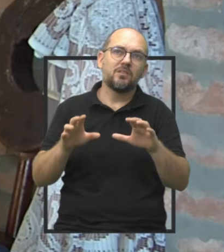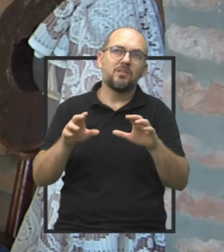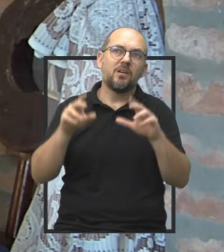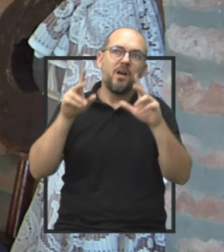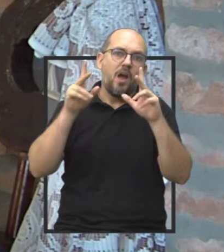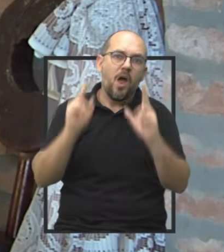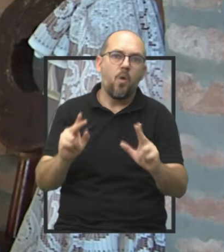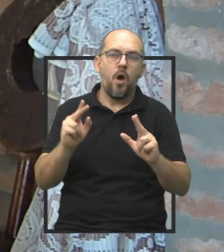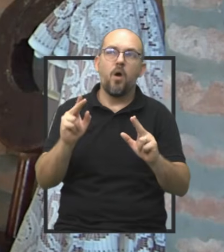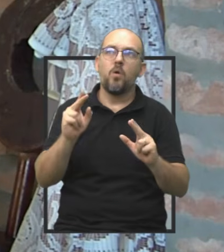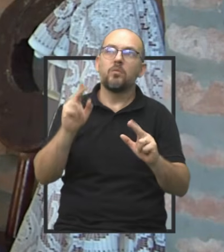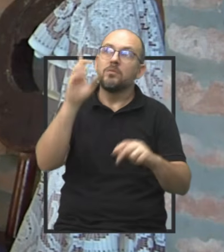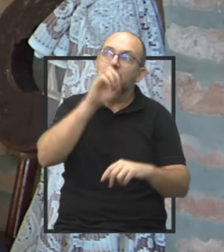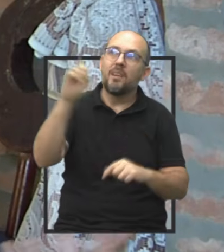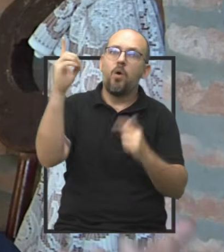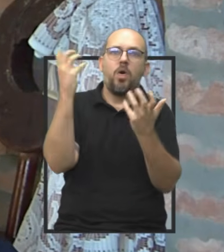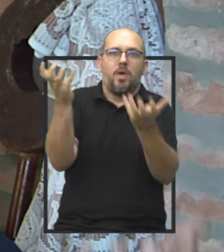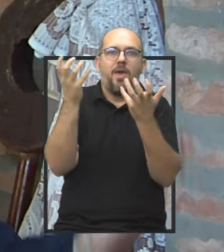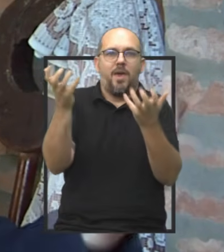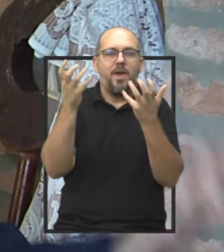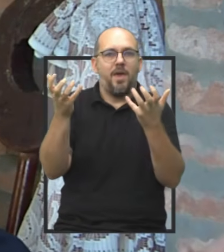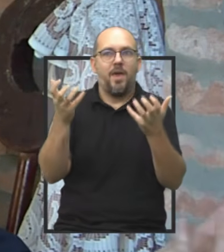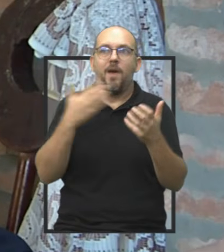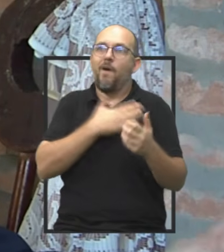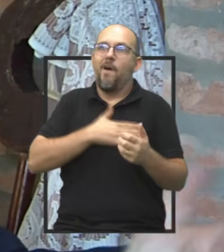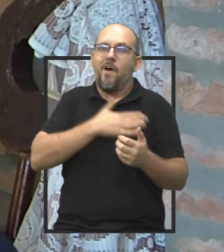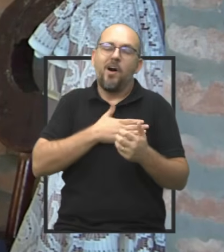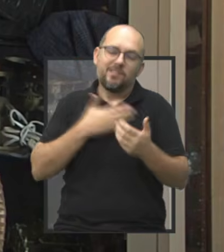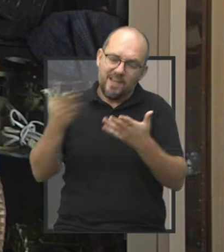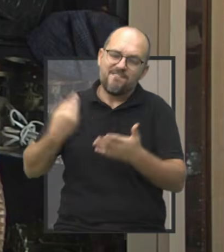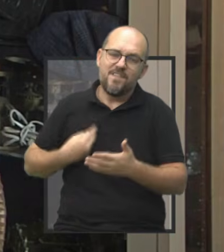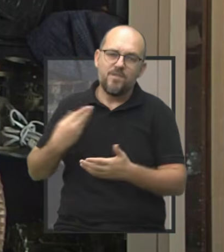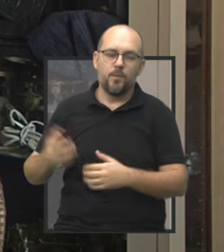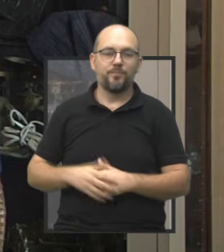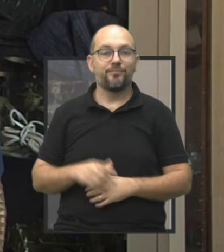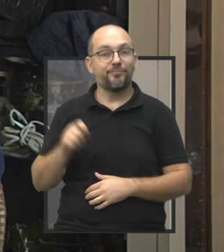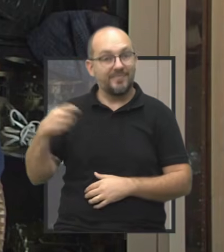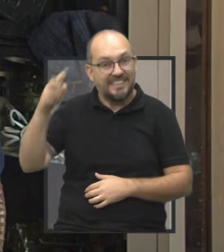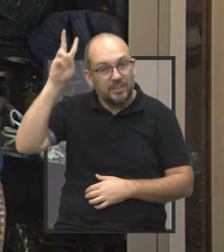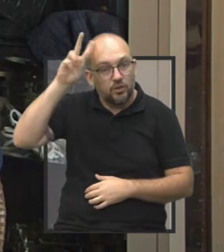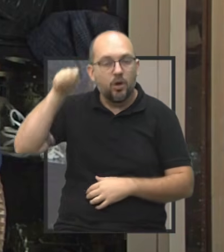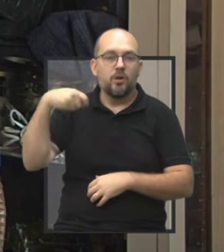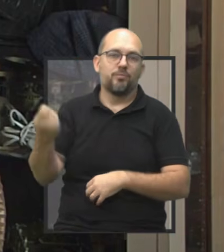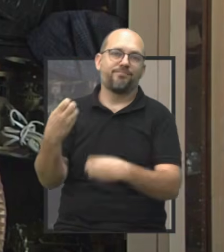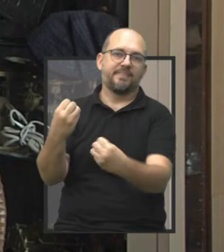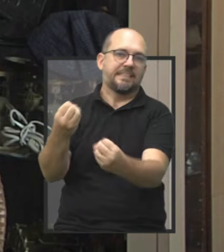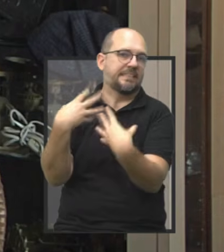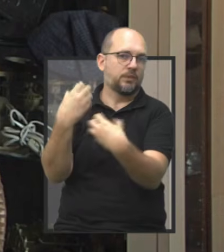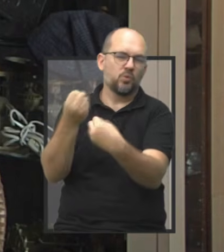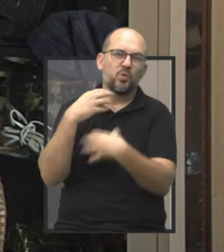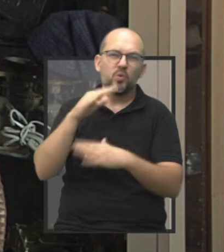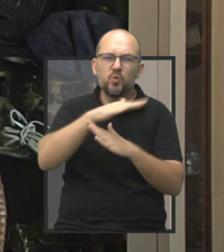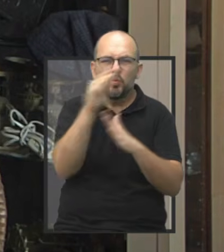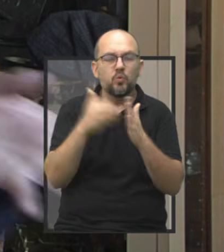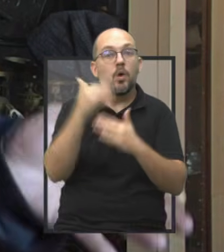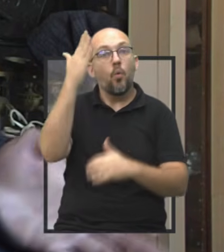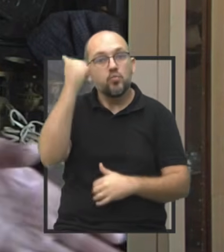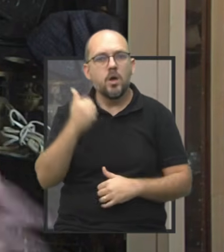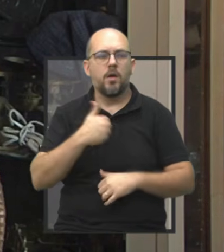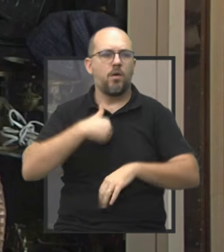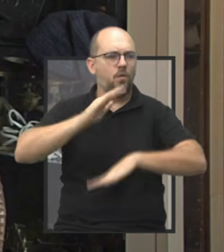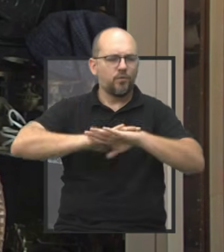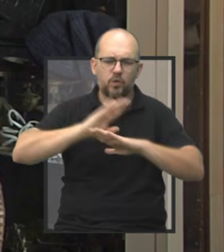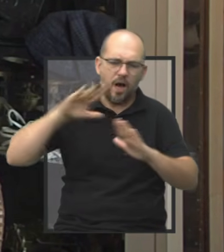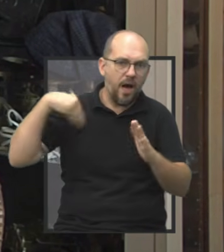vivida, se fosse vivida como Deus gosta. É uma história de ensinamento, bem. Tudo que eu sei, tudo que eu